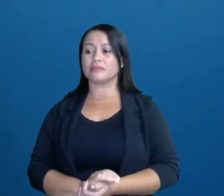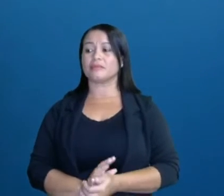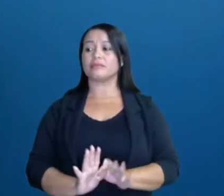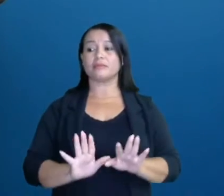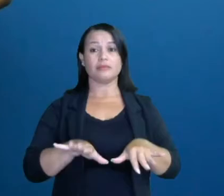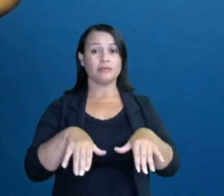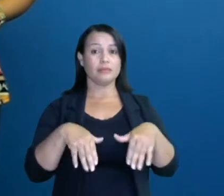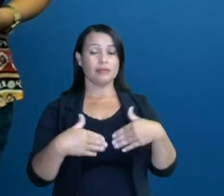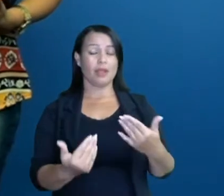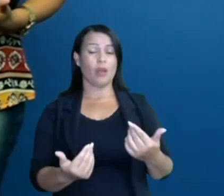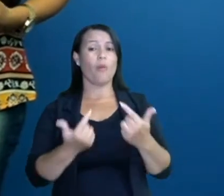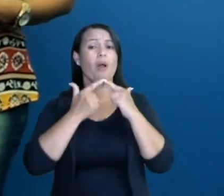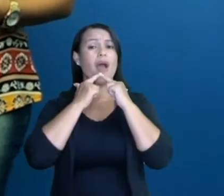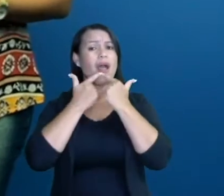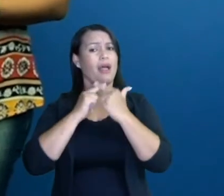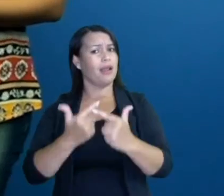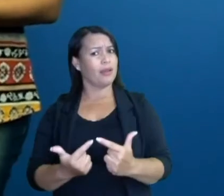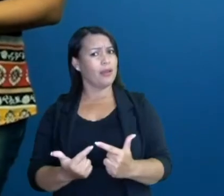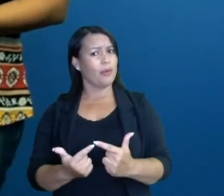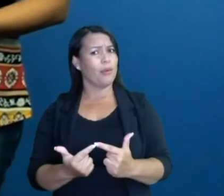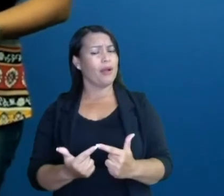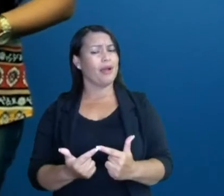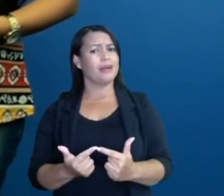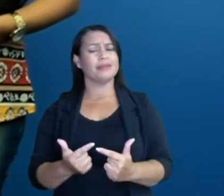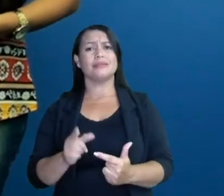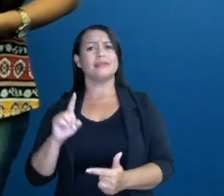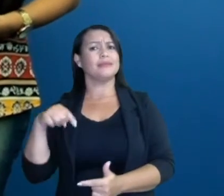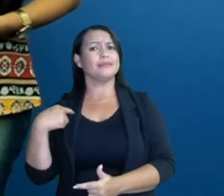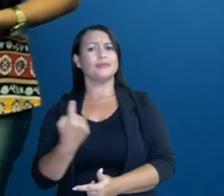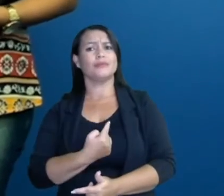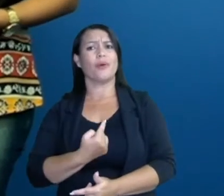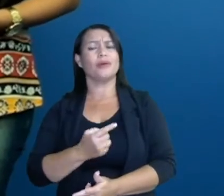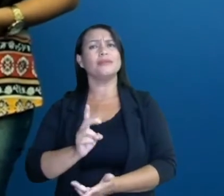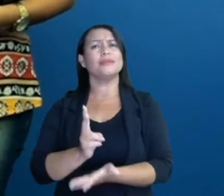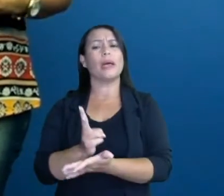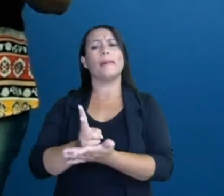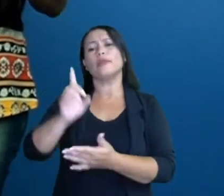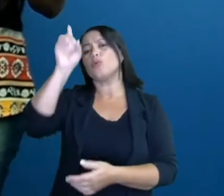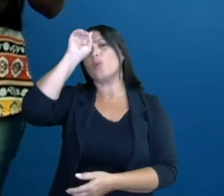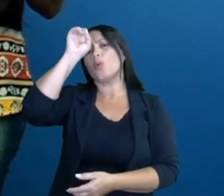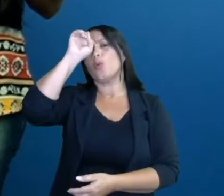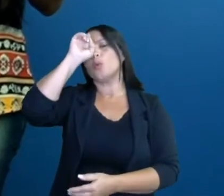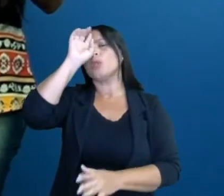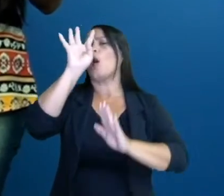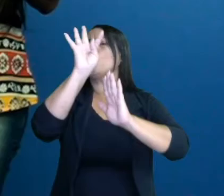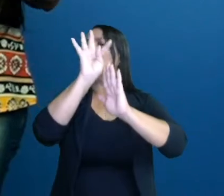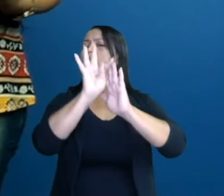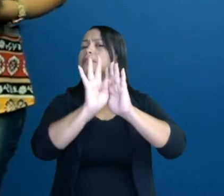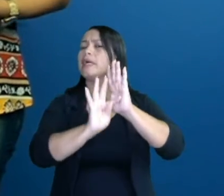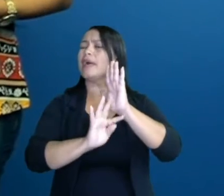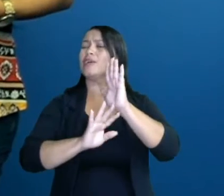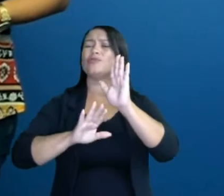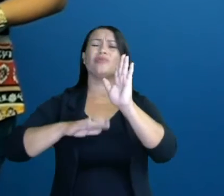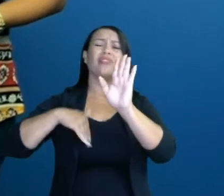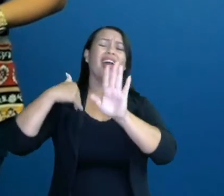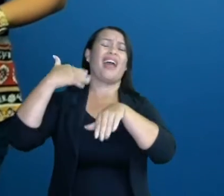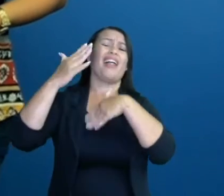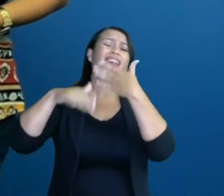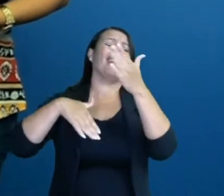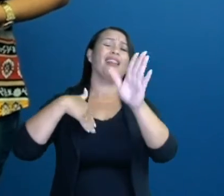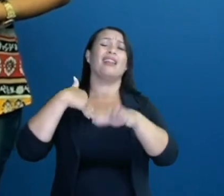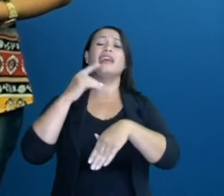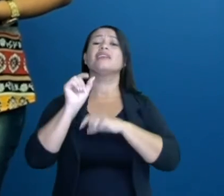Então, pessoal, a linguagem ela faz parte aí do nosso dia a dia. E como nós vimos no texto, vai além de textos